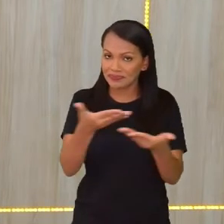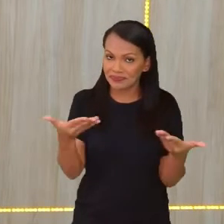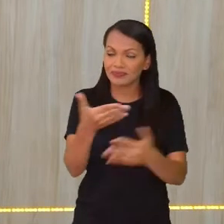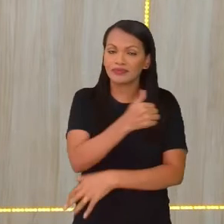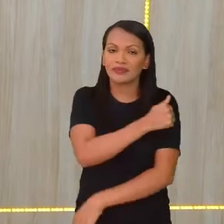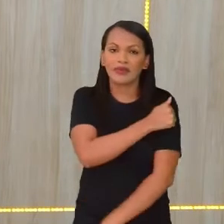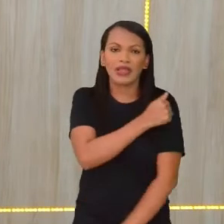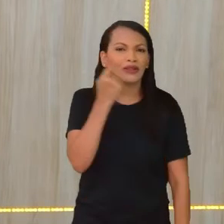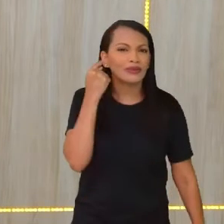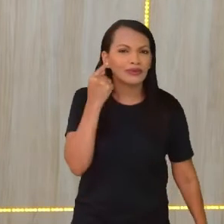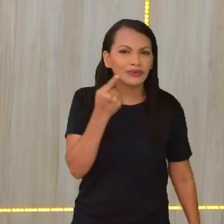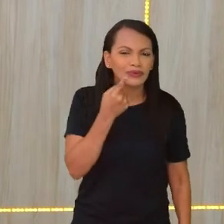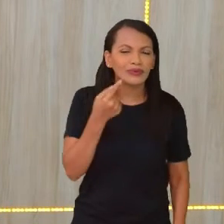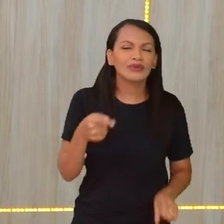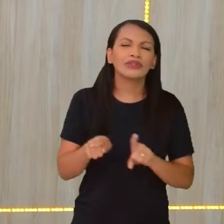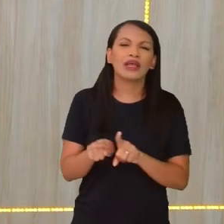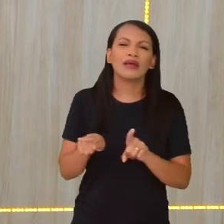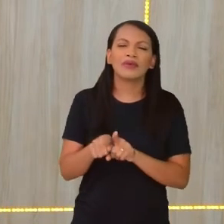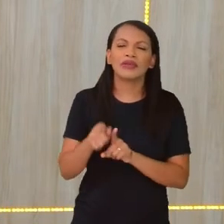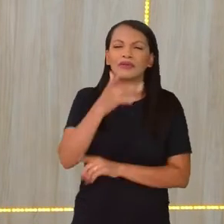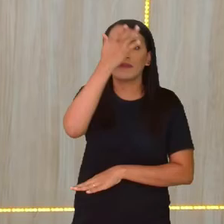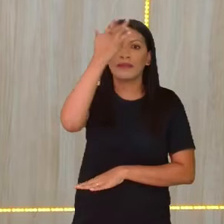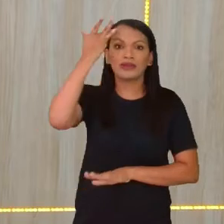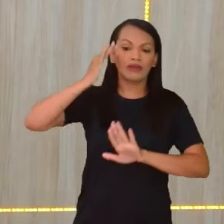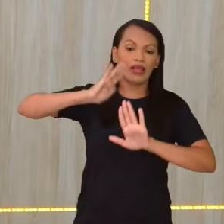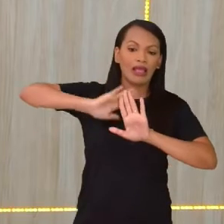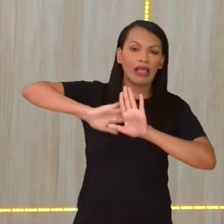na produção a gente tem